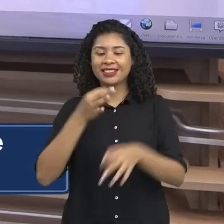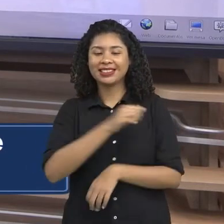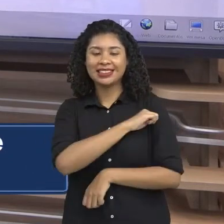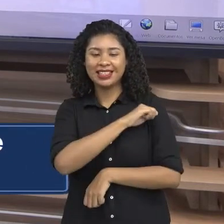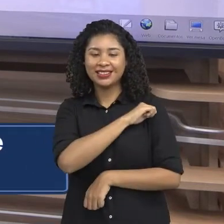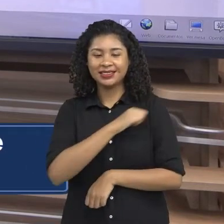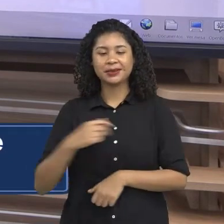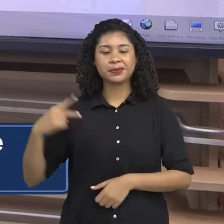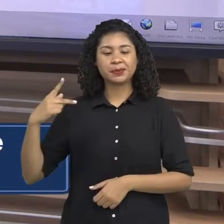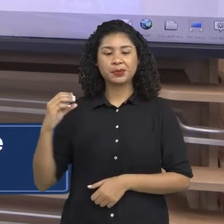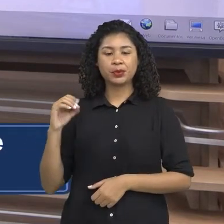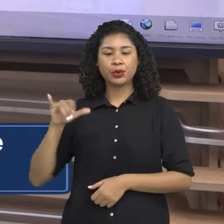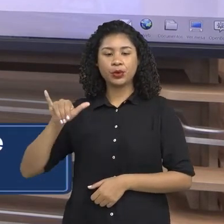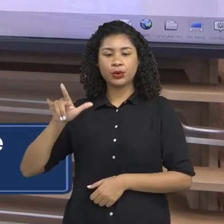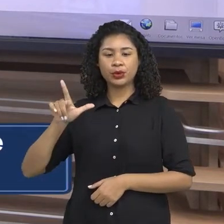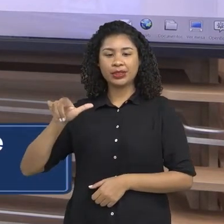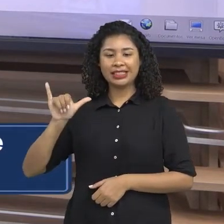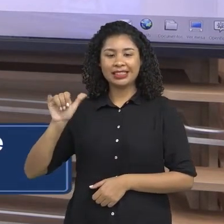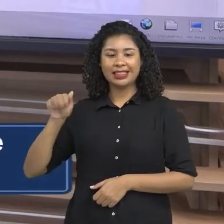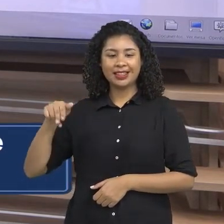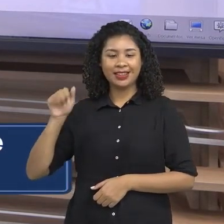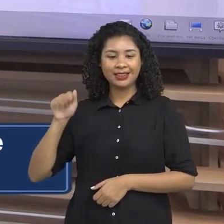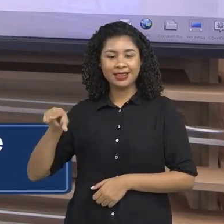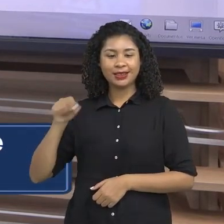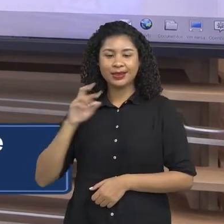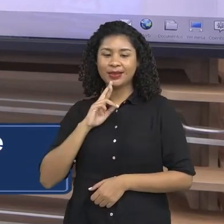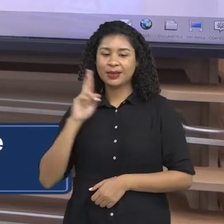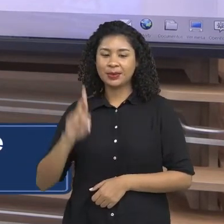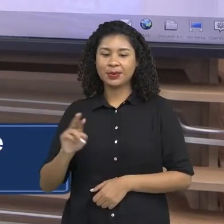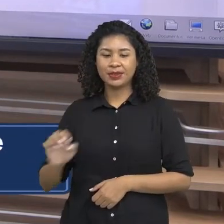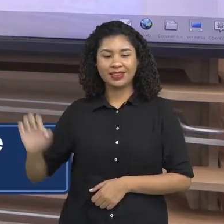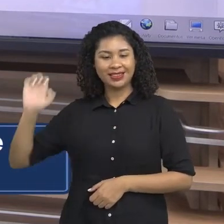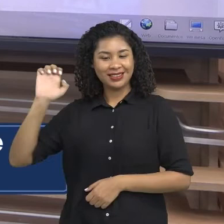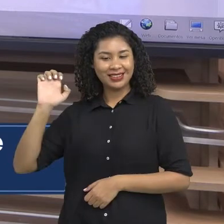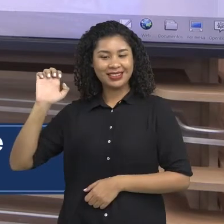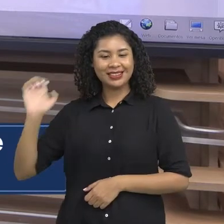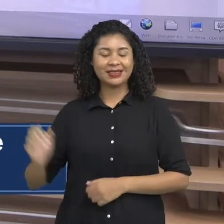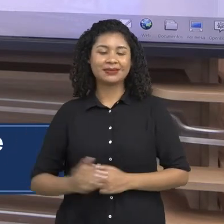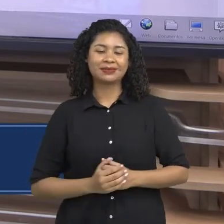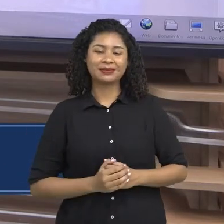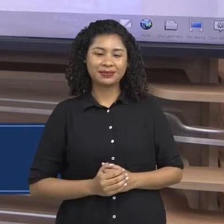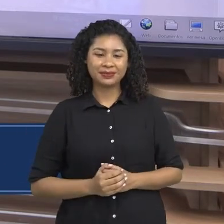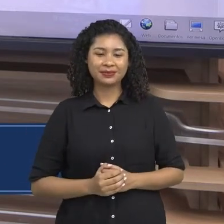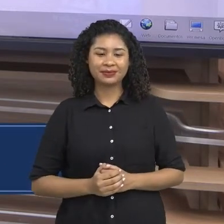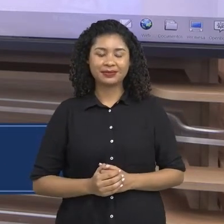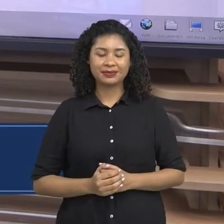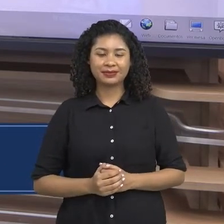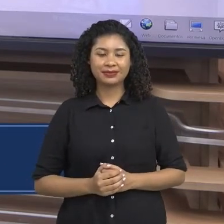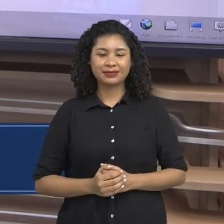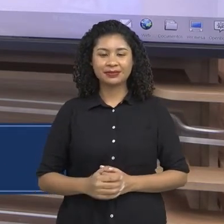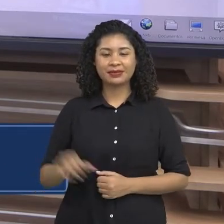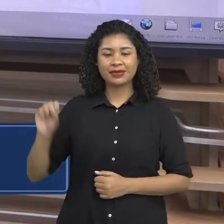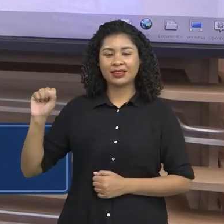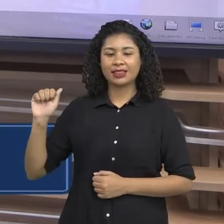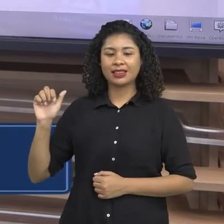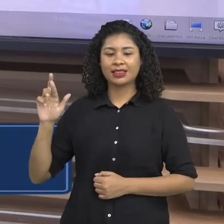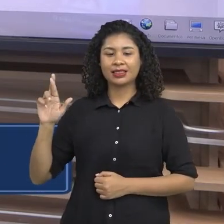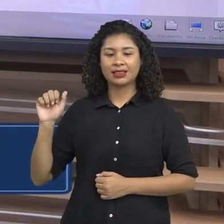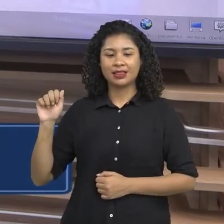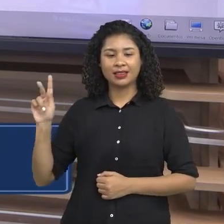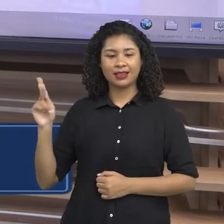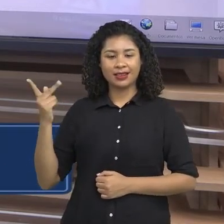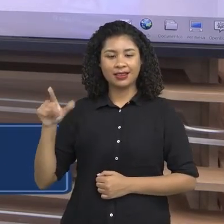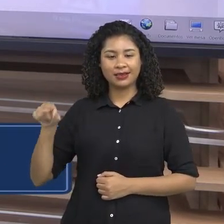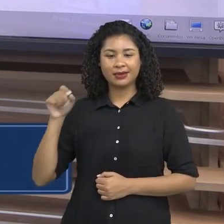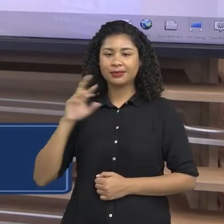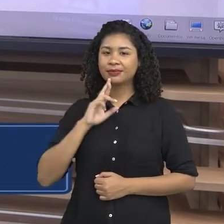aí a Poliana que marcou a letra E, Poliana da Escola Estadual Vicente Teles de Souza. Temos a Sara que